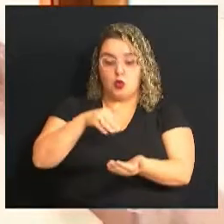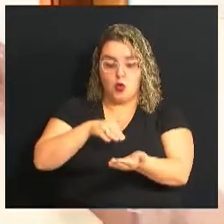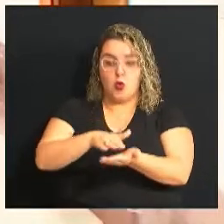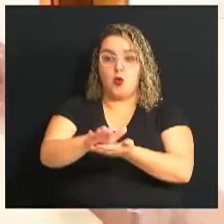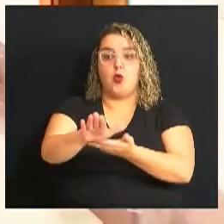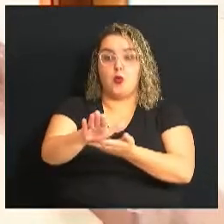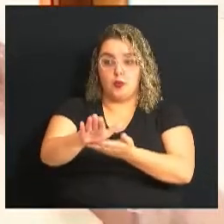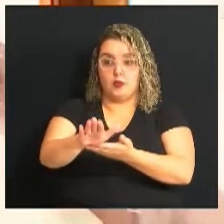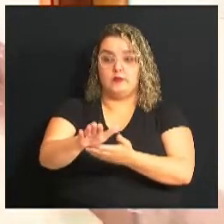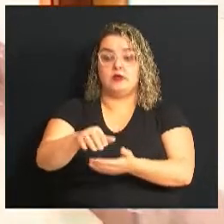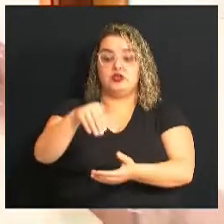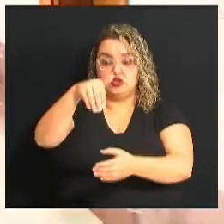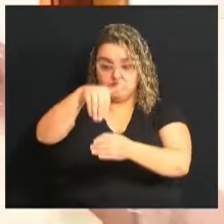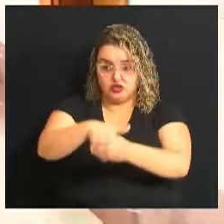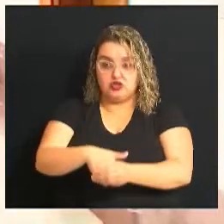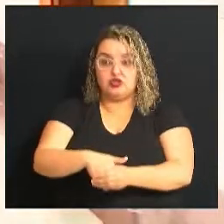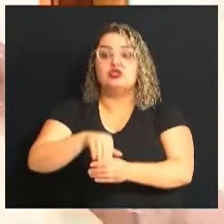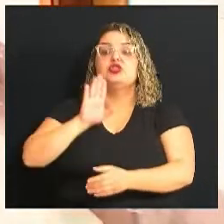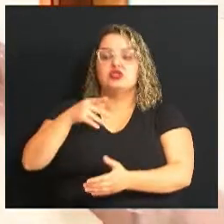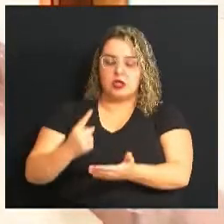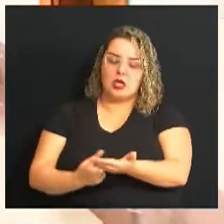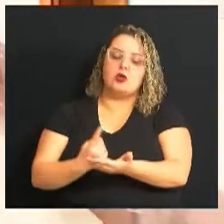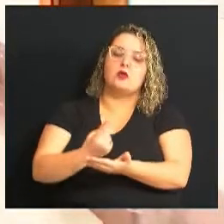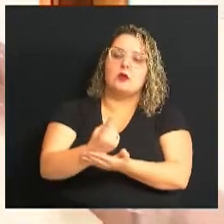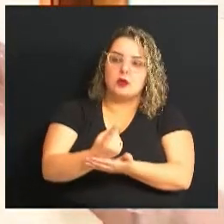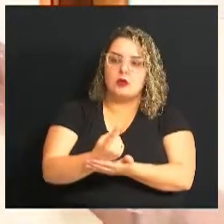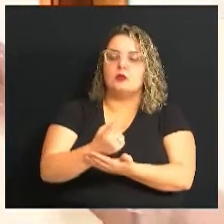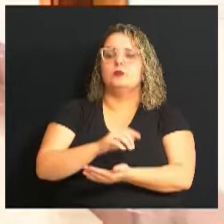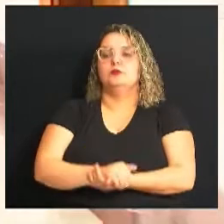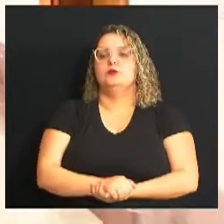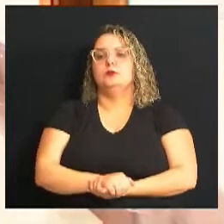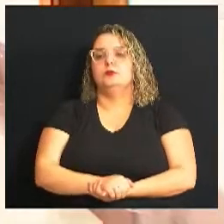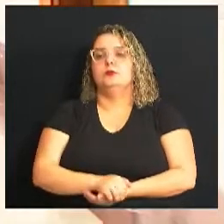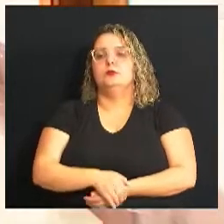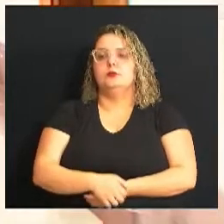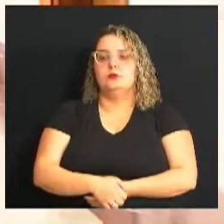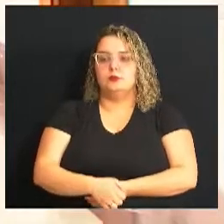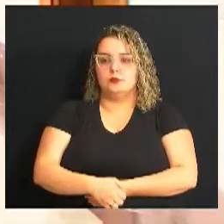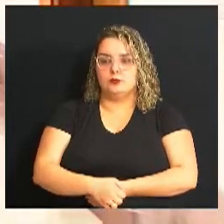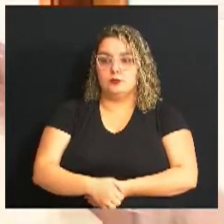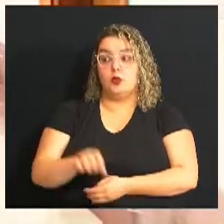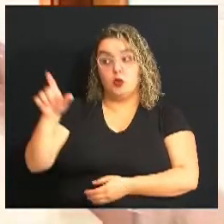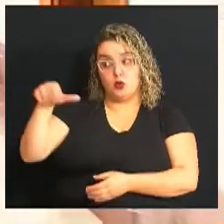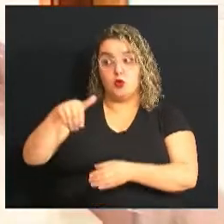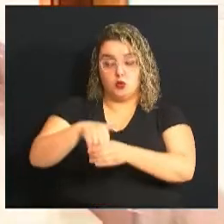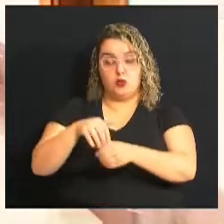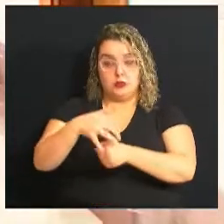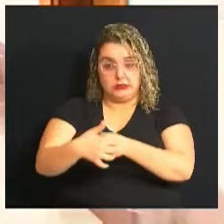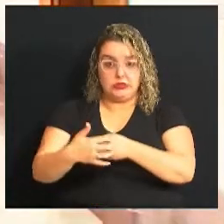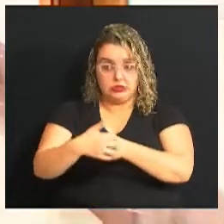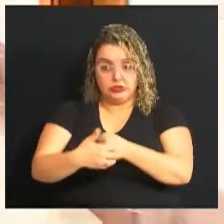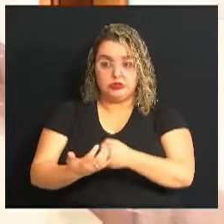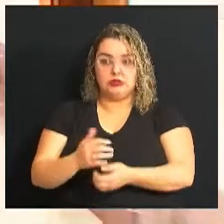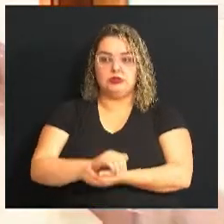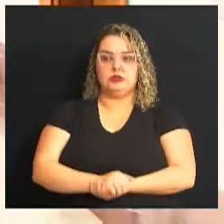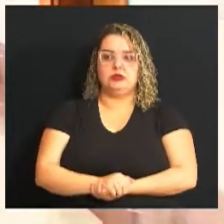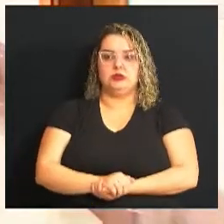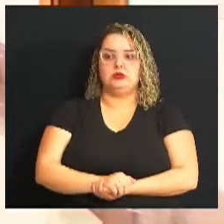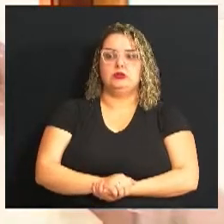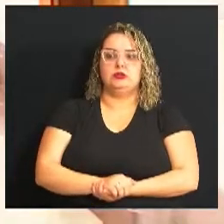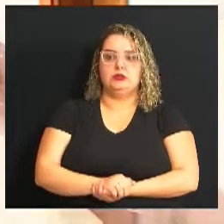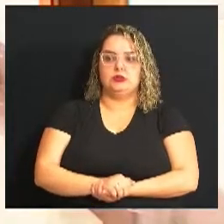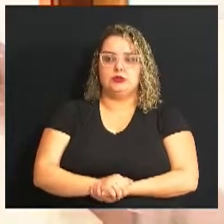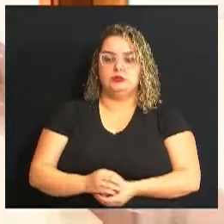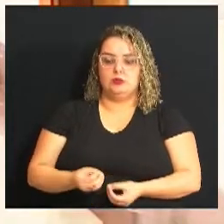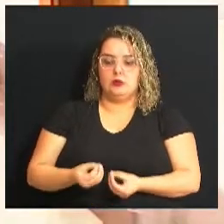ele já vem no caderno de votação. Ao eleitor finalizar a votação, o mesário vai entregar o comprovante de